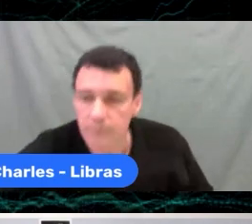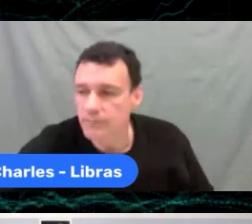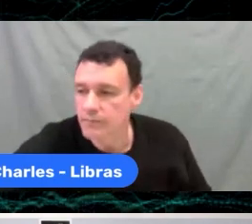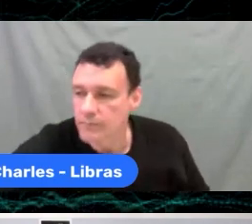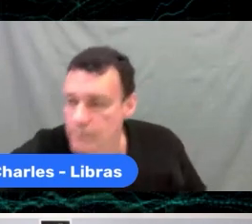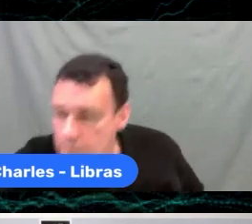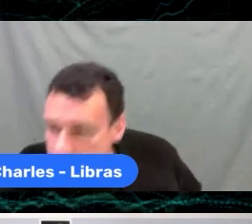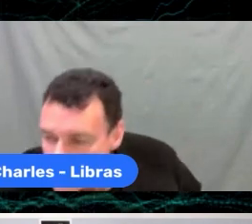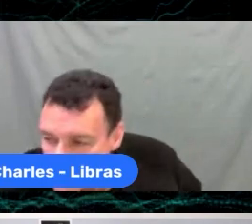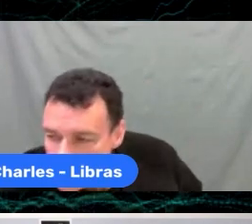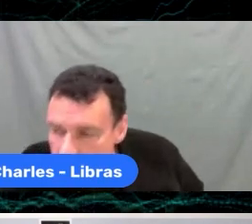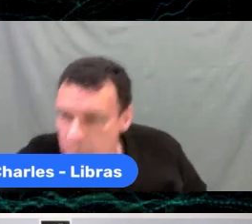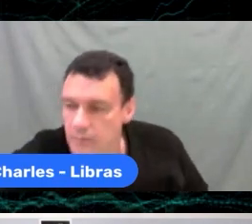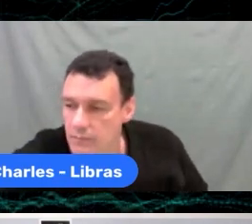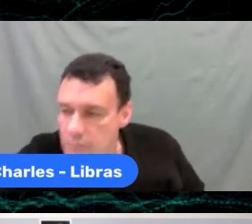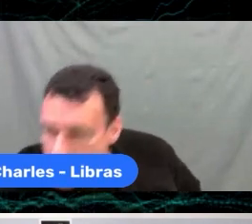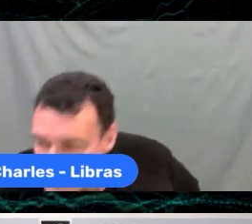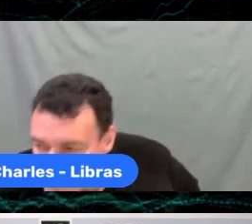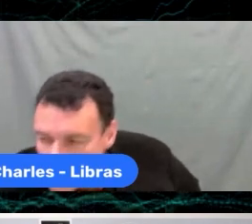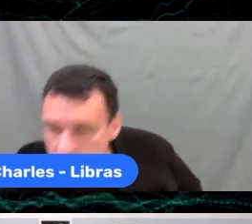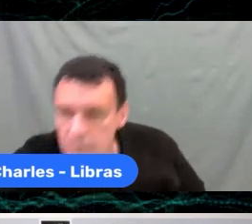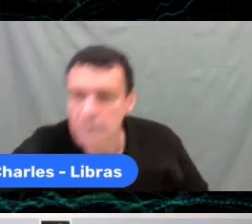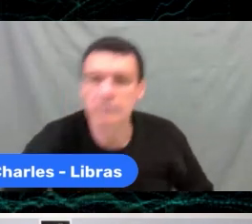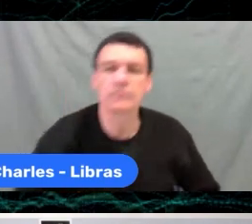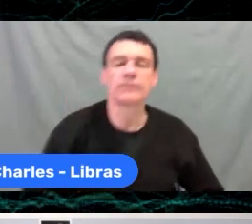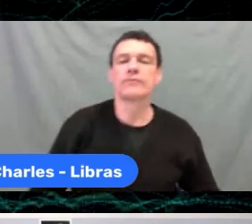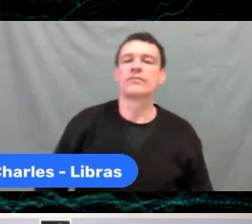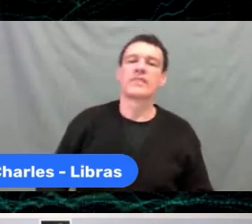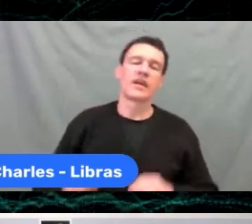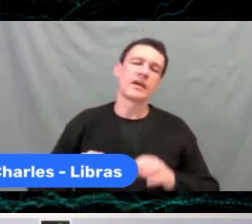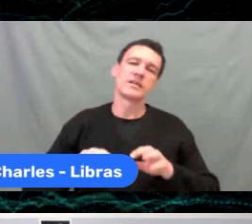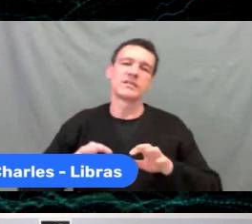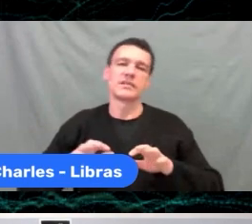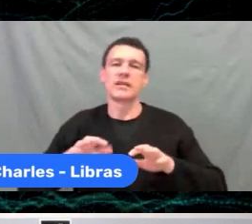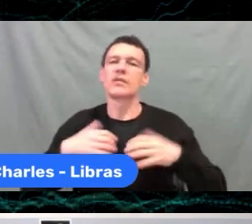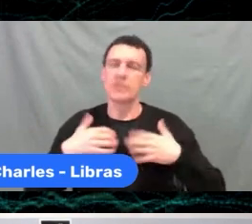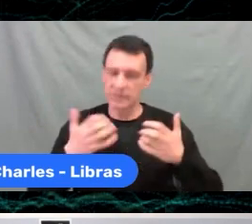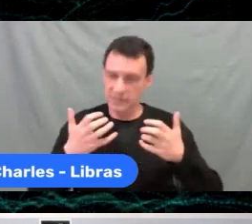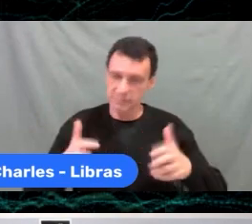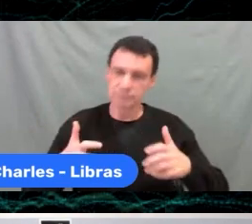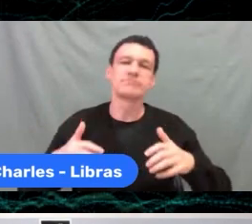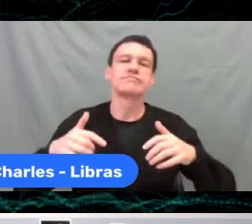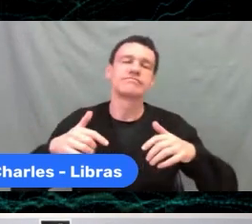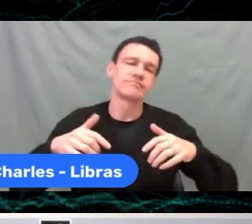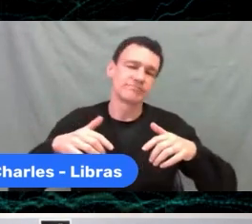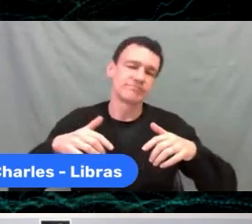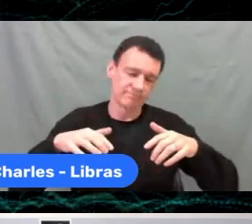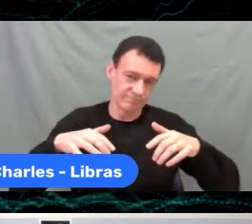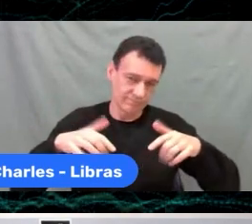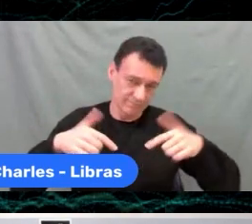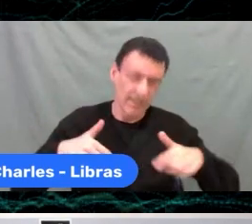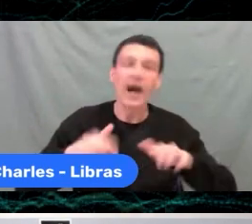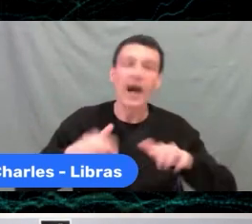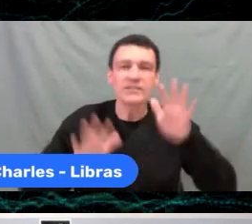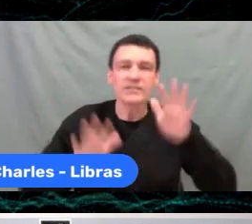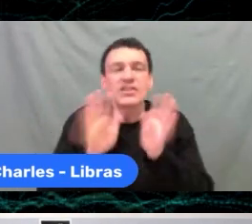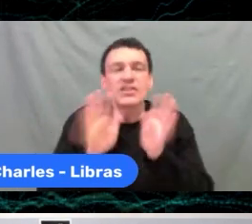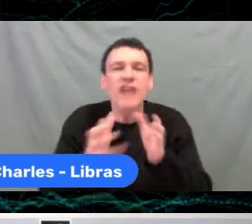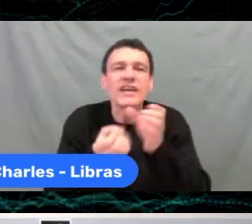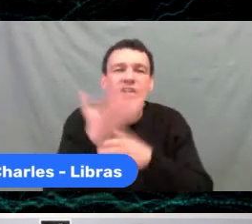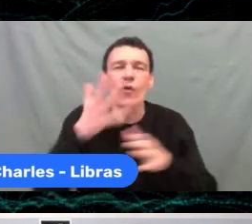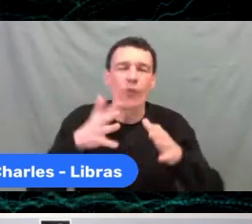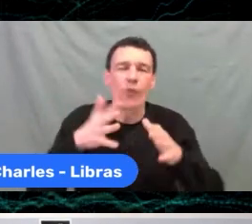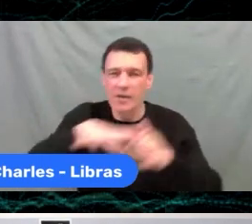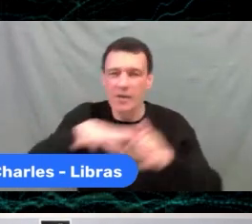aí, às vezes, a pessoa pensa assim, ah, beleza, eu tenho intenção de levar isso para produção, ou às vezes a pessoa já cai montando um ambiente já em produção, nem passa por